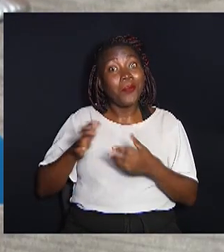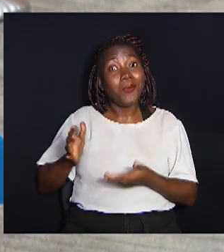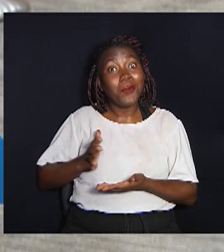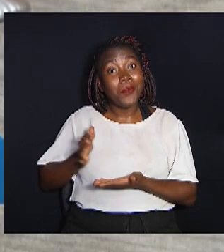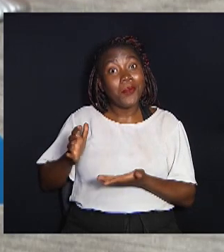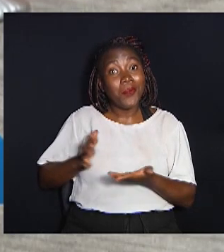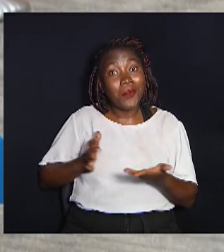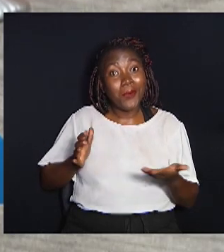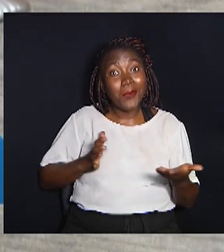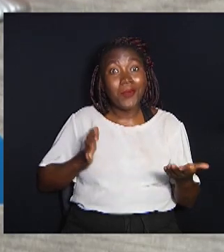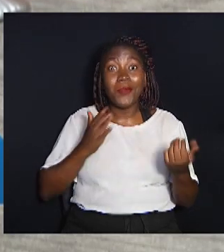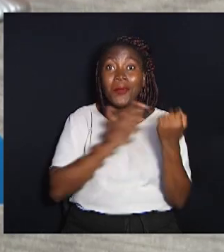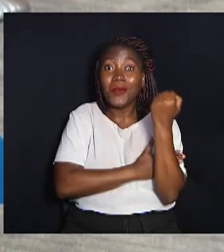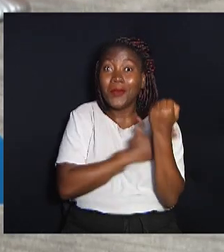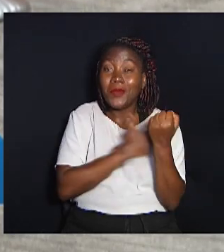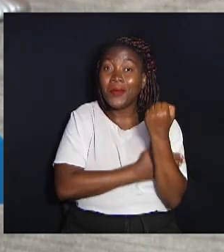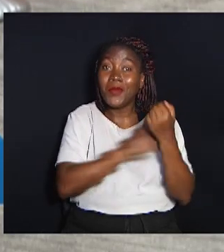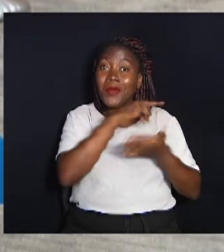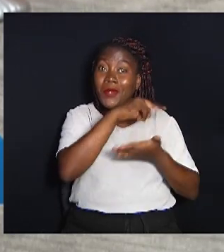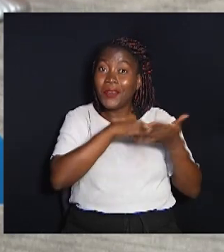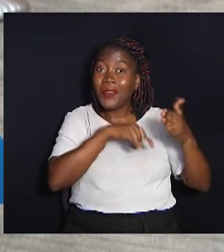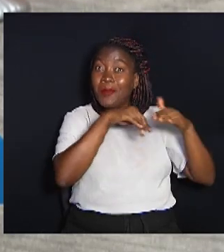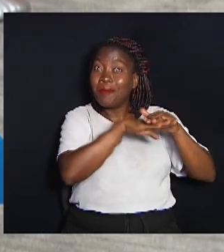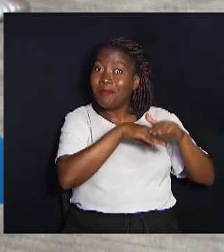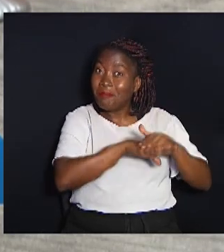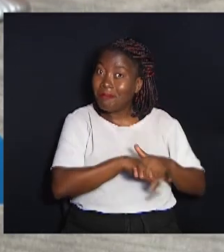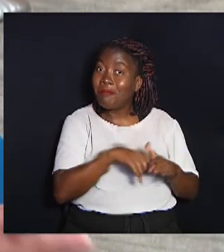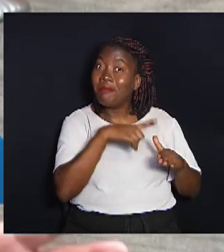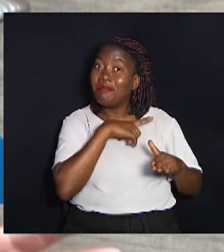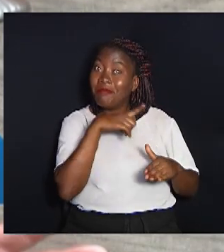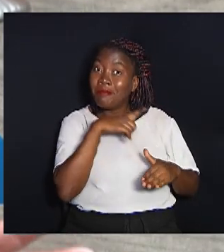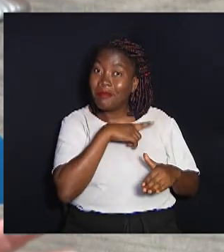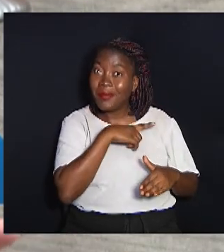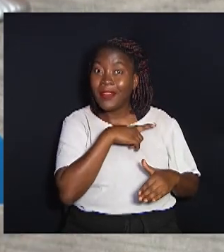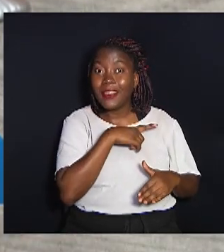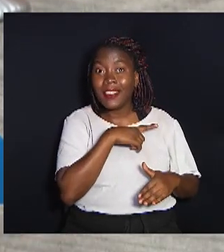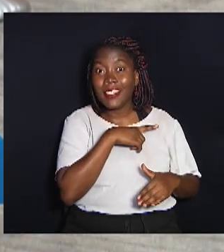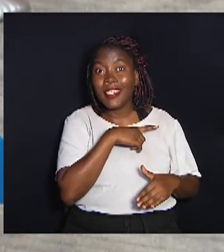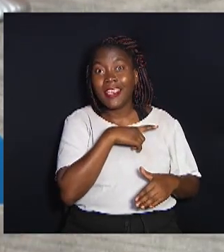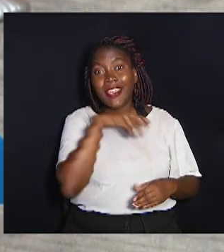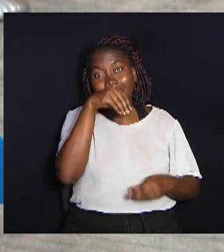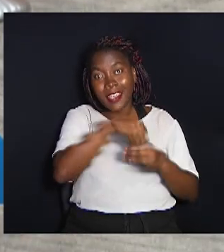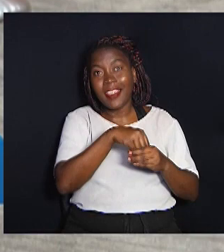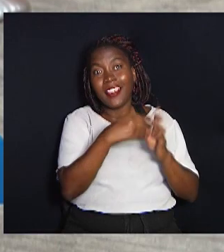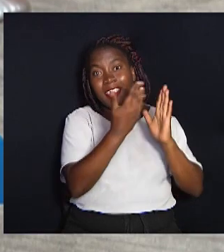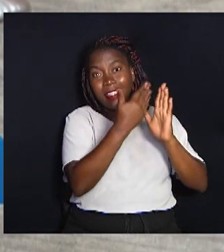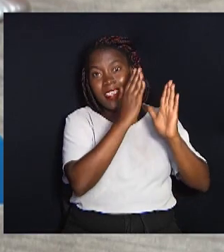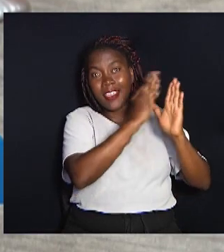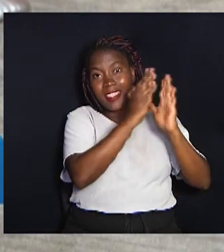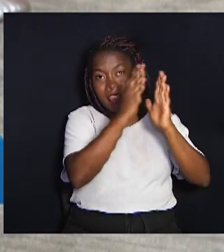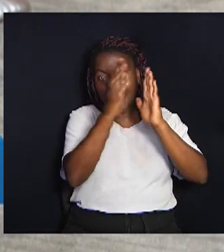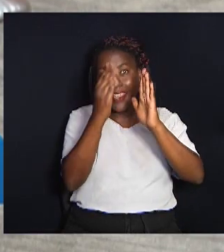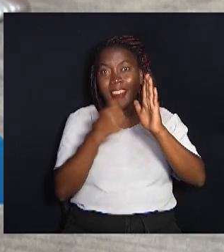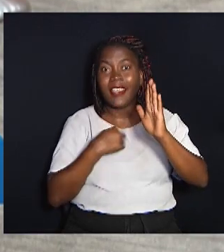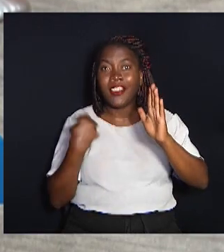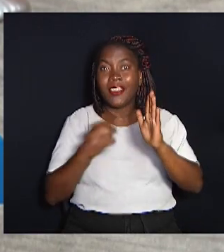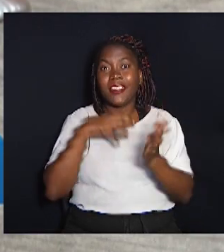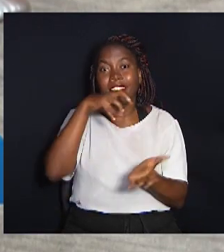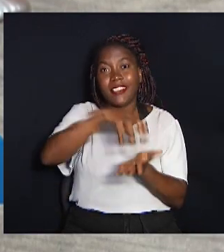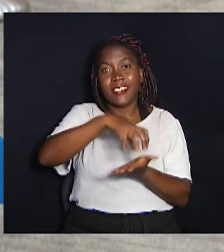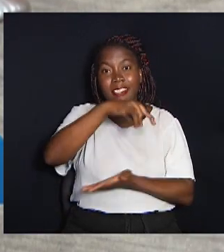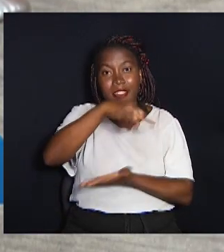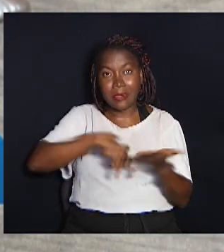do acervo documental que a Câmara dispõe lá na nossa biblioteca, no nosso centro de